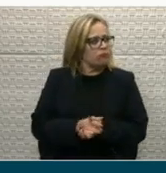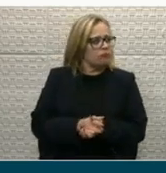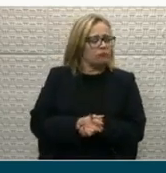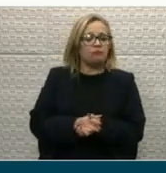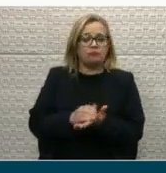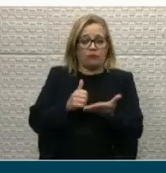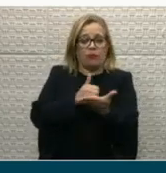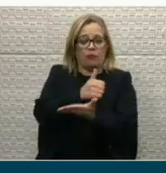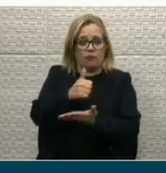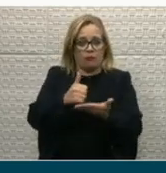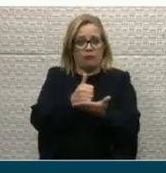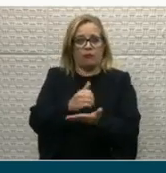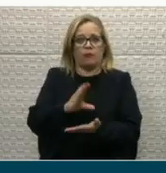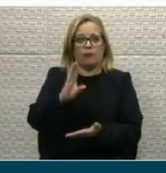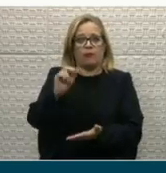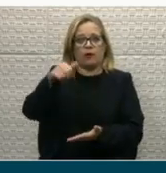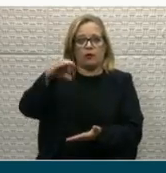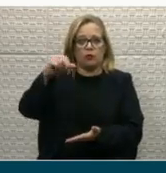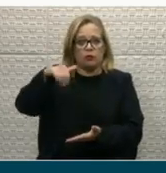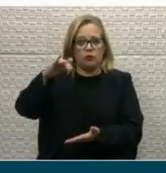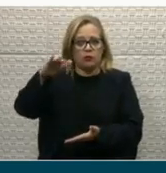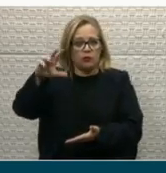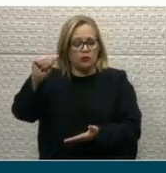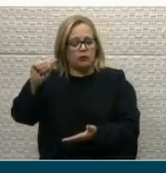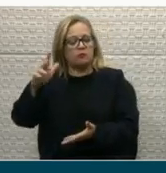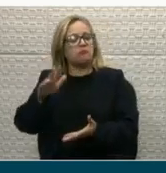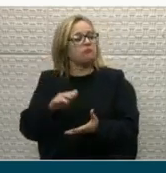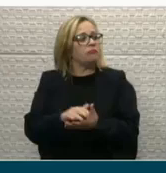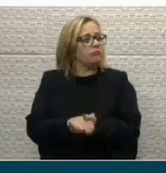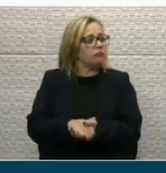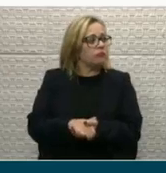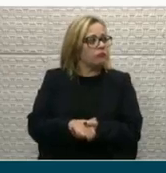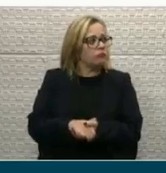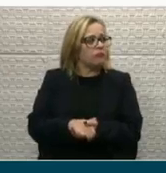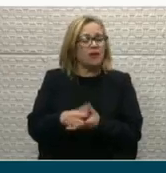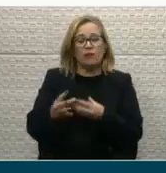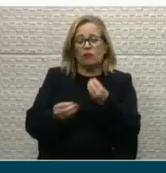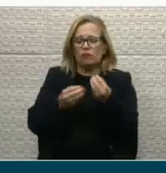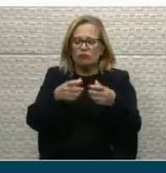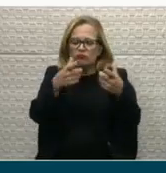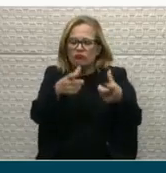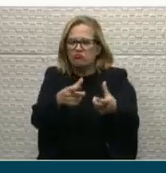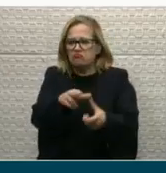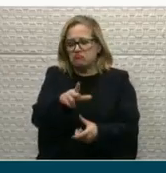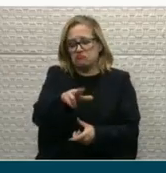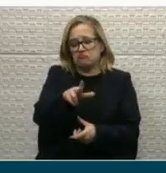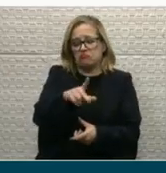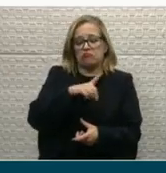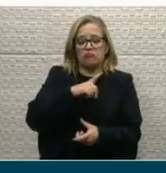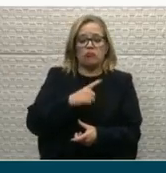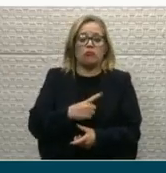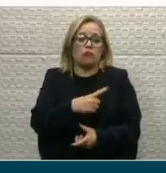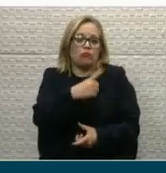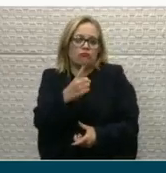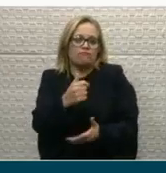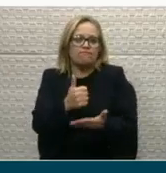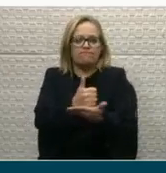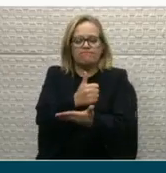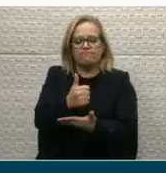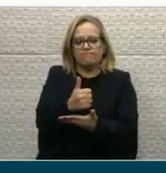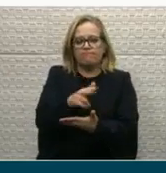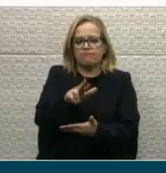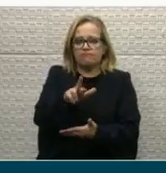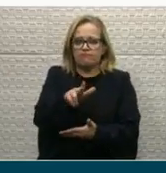base canônica do domínio e do contradomínio. Mas como os espaços são iguais, eu tomo uma única base, que vai